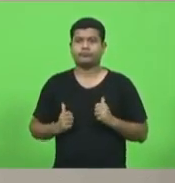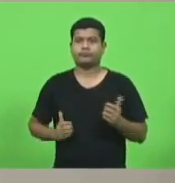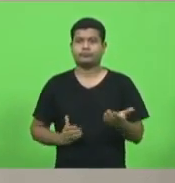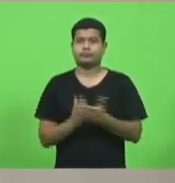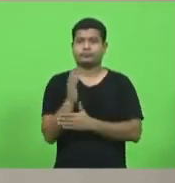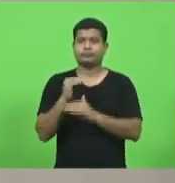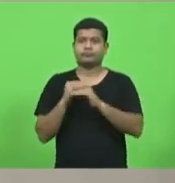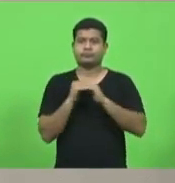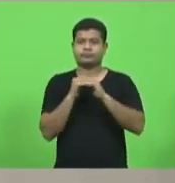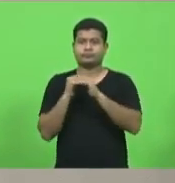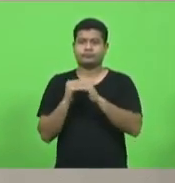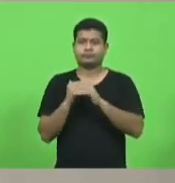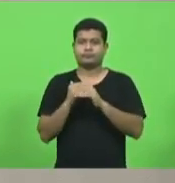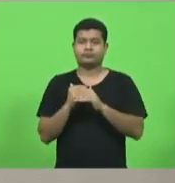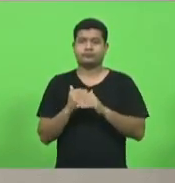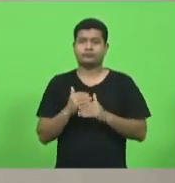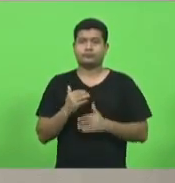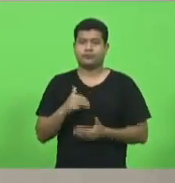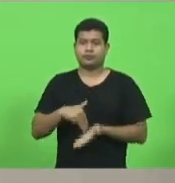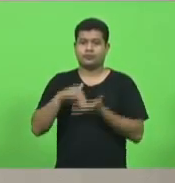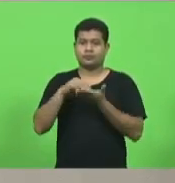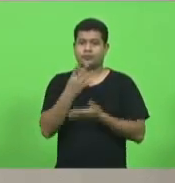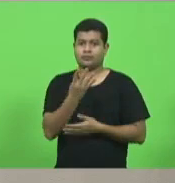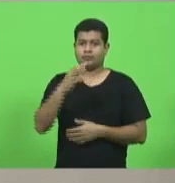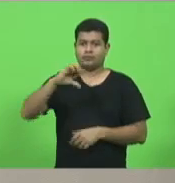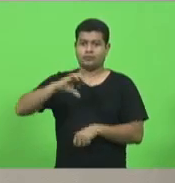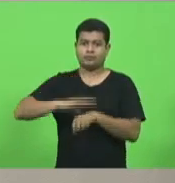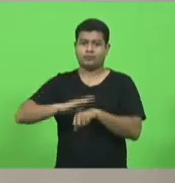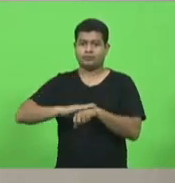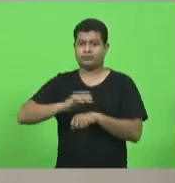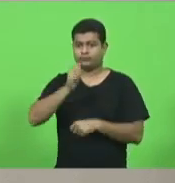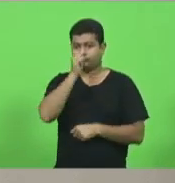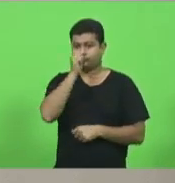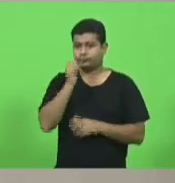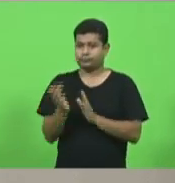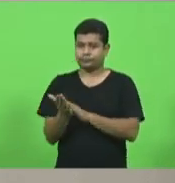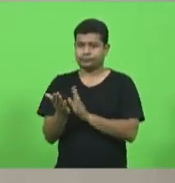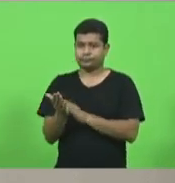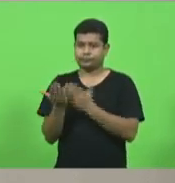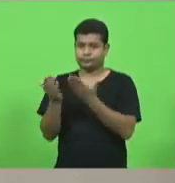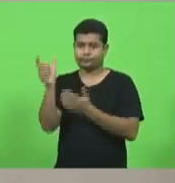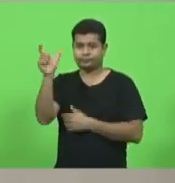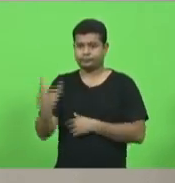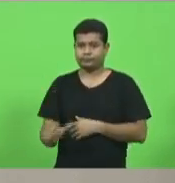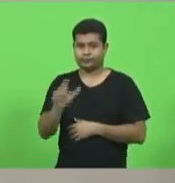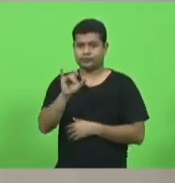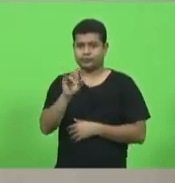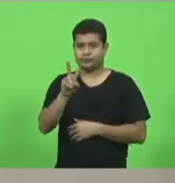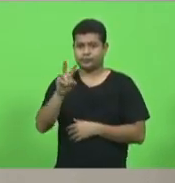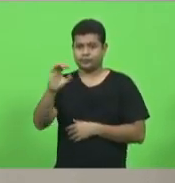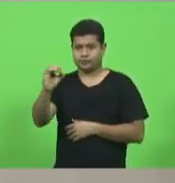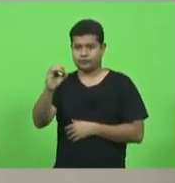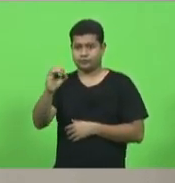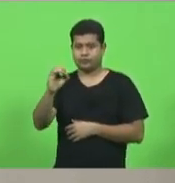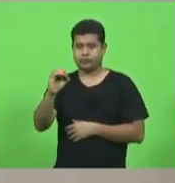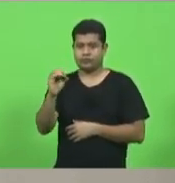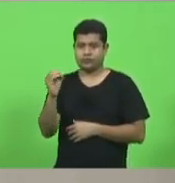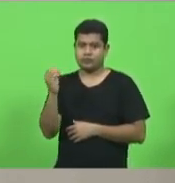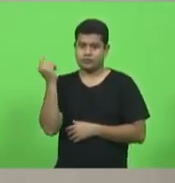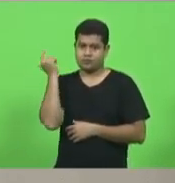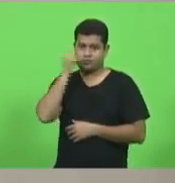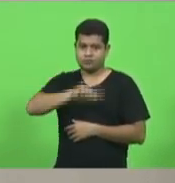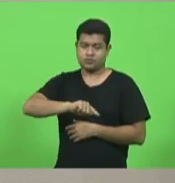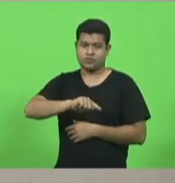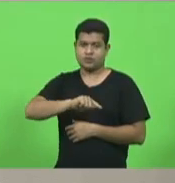Aprovado por unanimidade. Moção 49. Autor deputado João Amin, manifestando aplausos ao senhor Ivo Barbi, por integrar o ranking